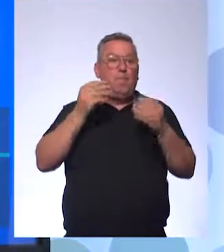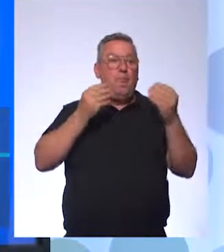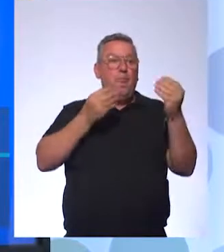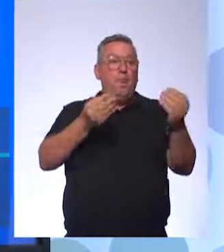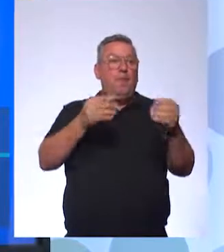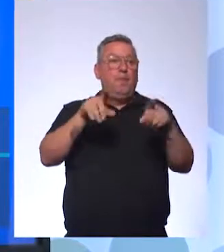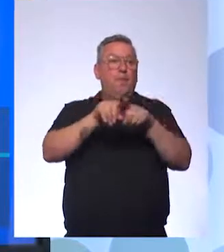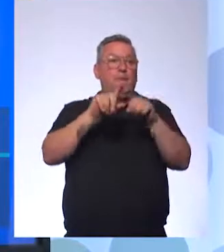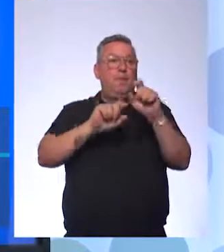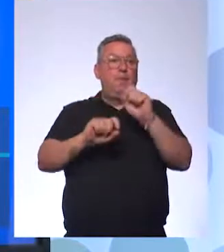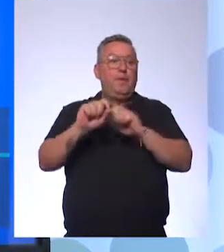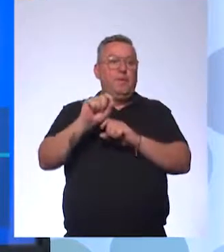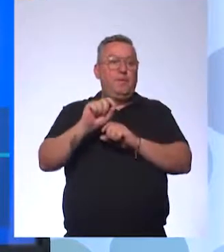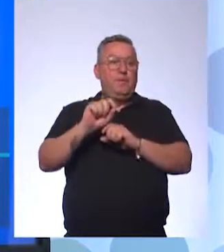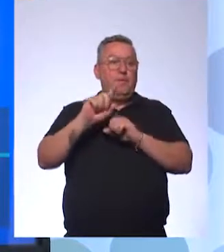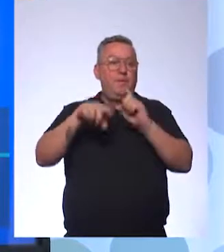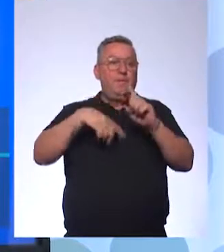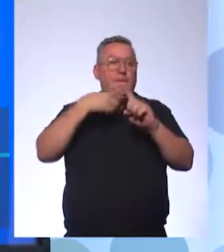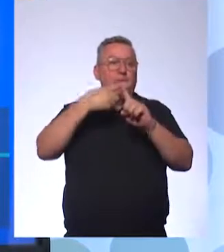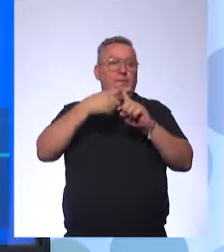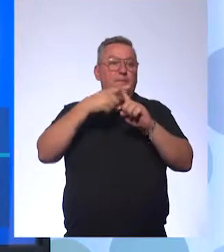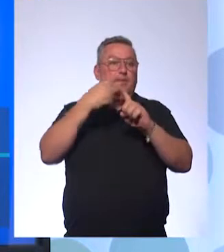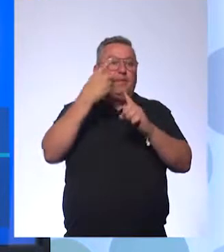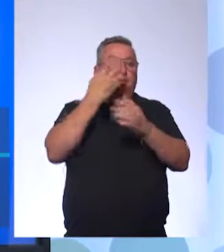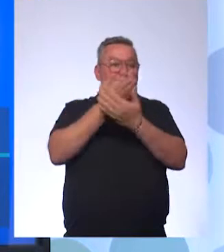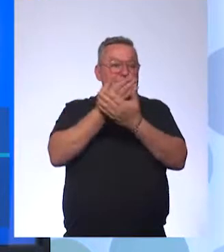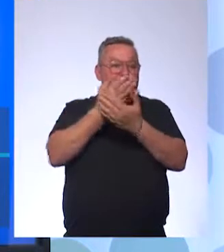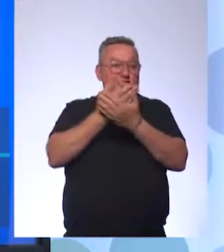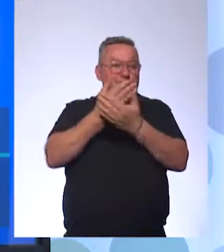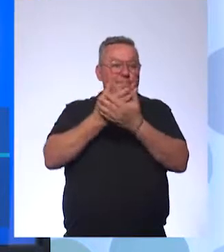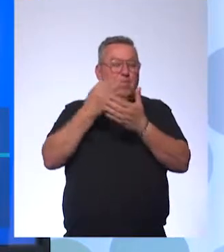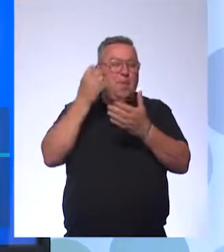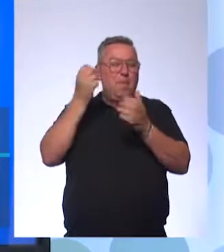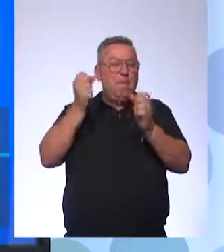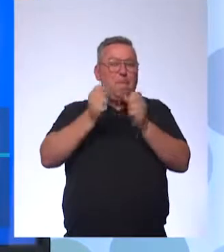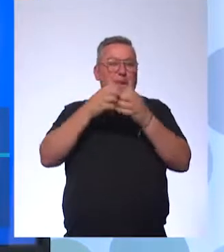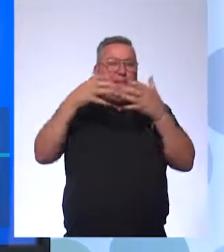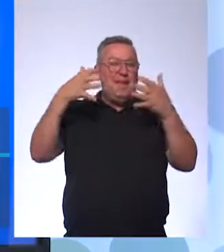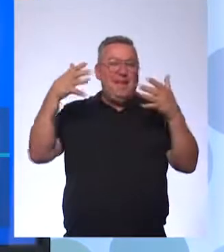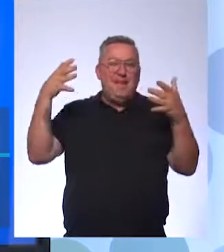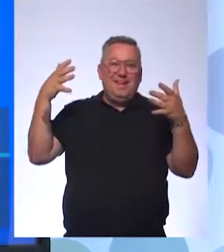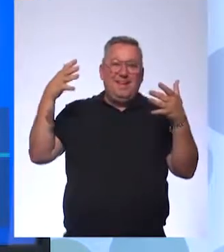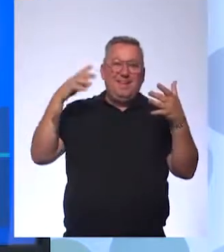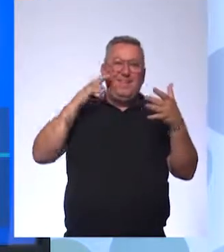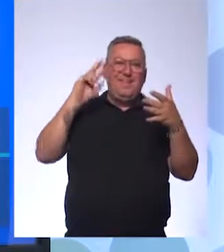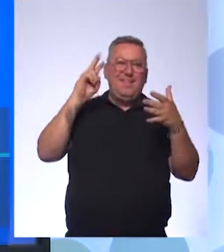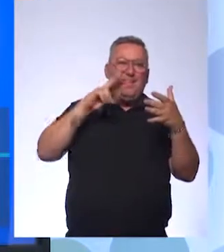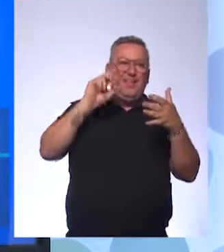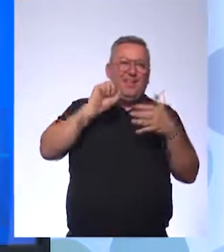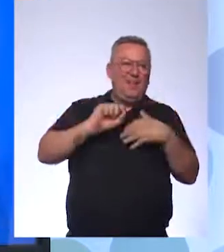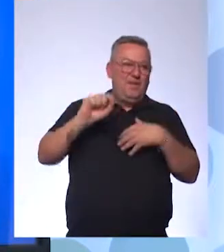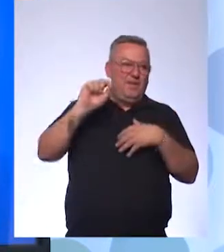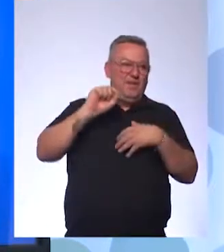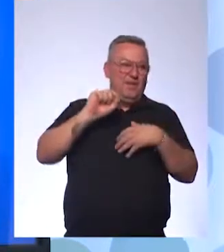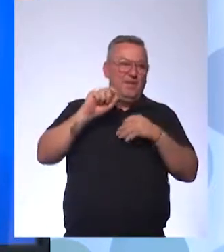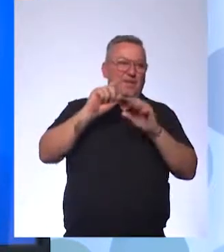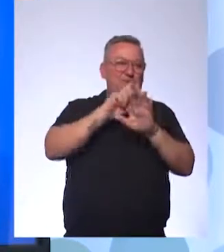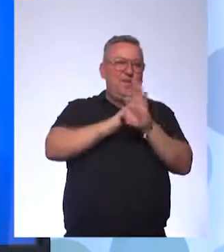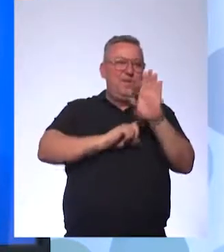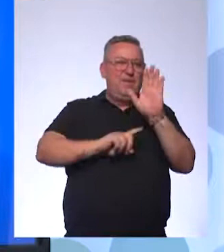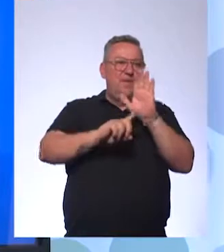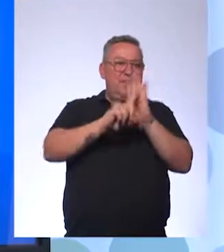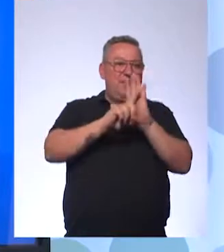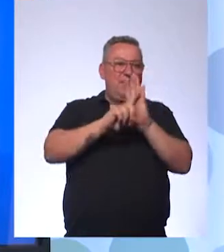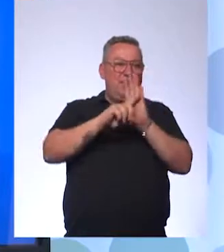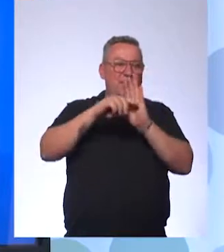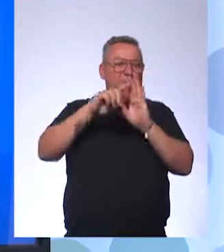proporcionar aí que mais um estudante brilhe no CMSP. Iremos agora ver o protagonismo juvenil